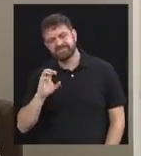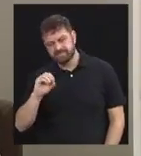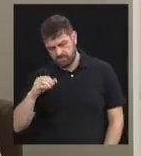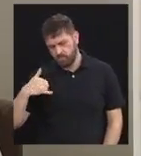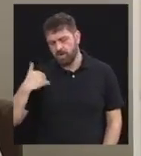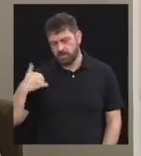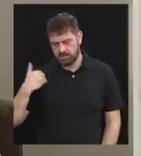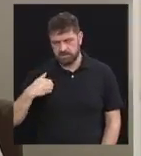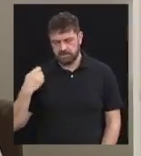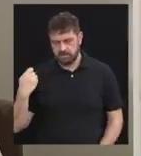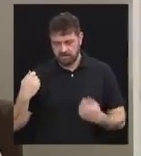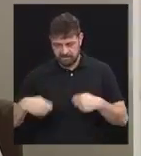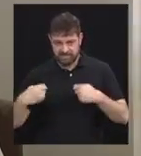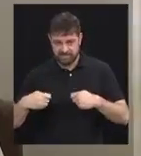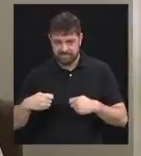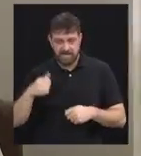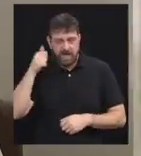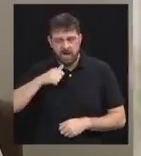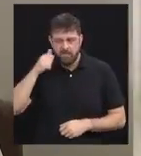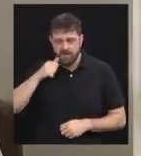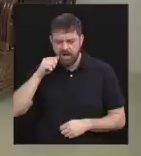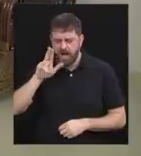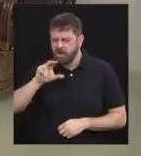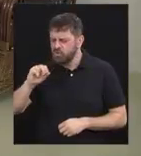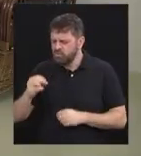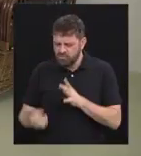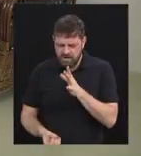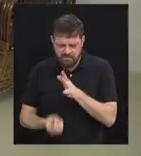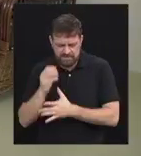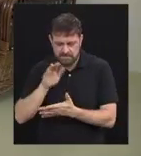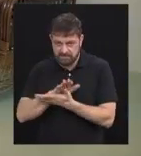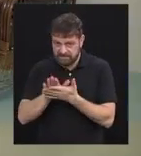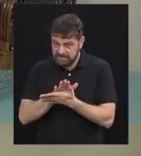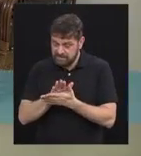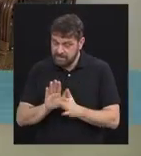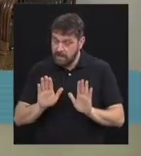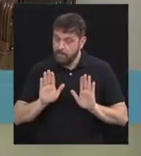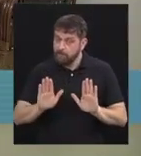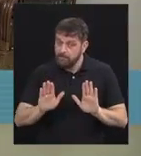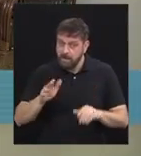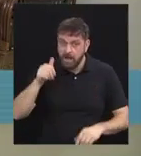com 50 anos, naquelas que não têm nenhuma história. As mulheres que têm